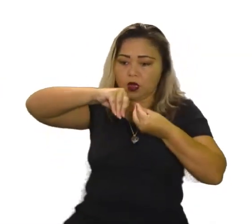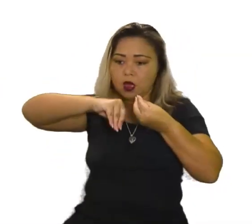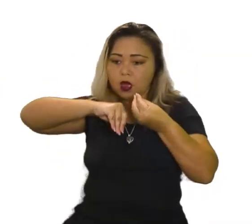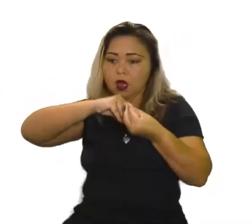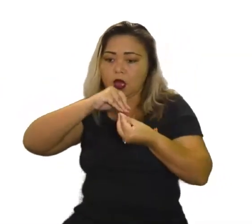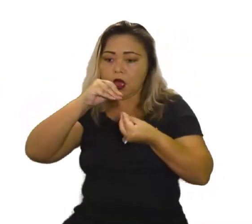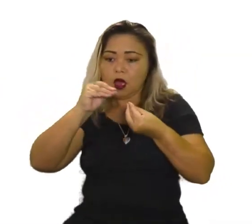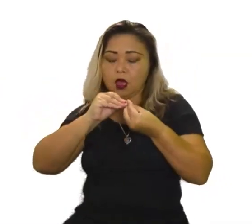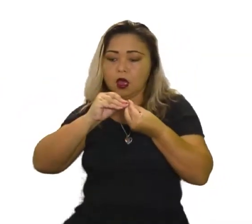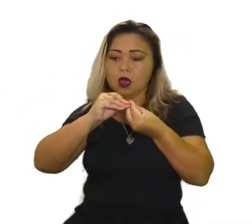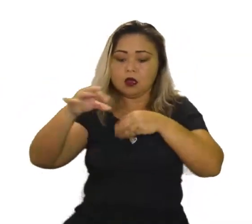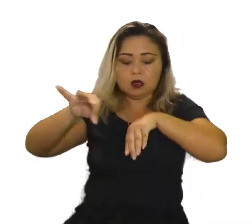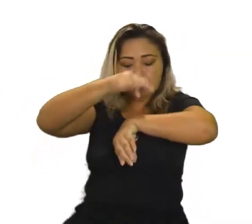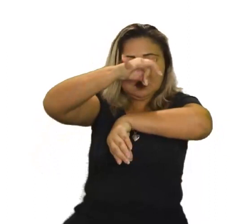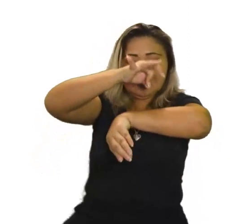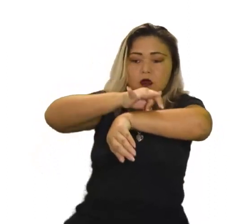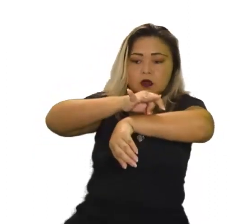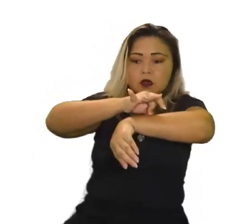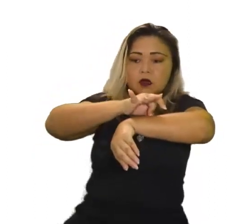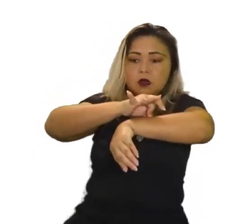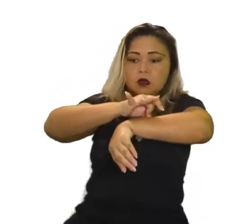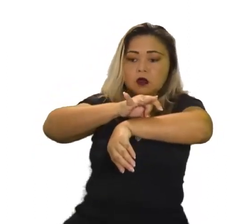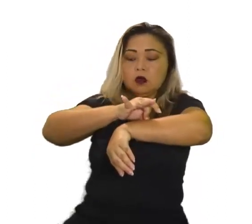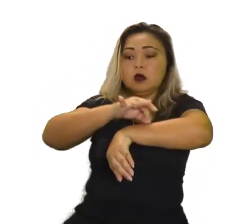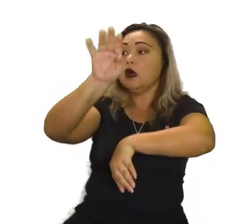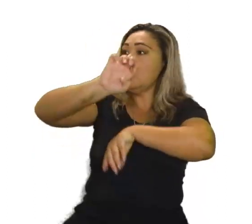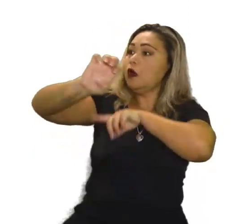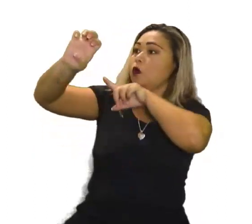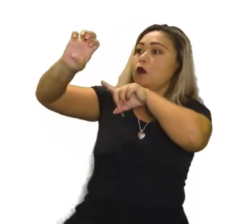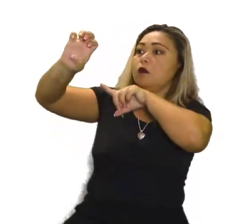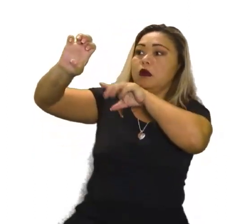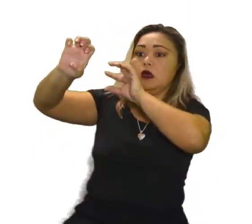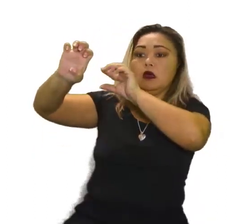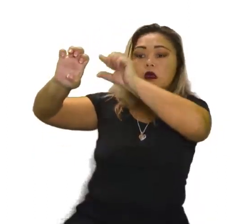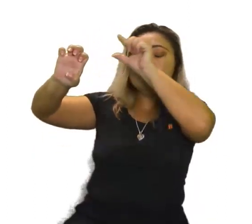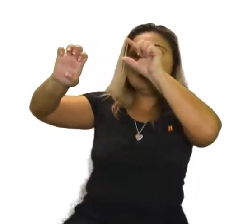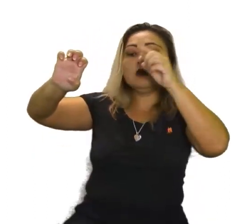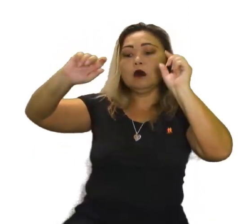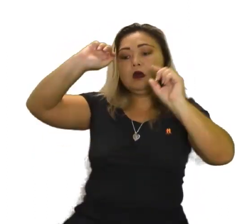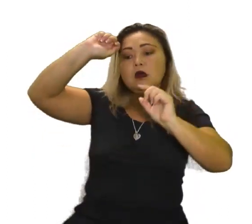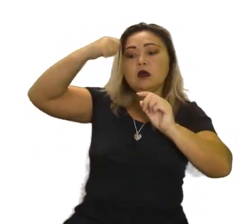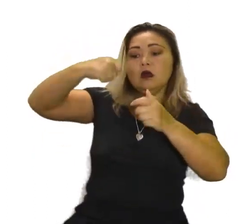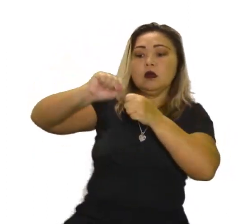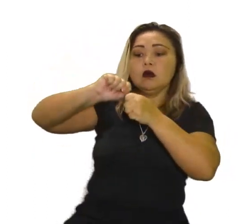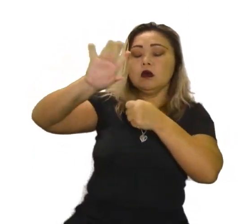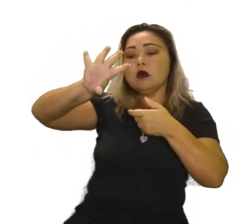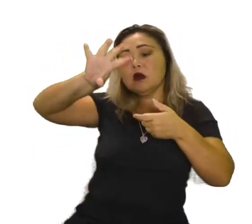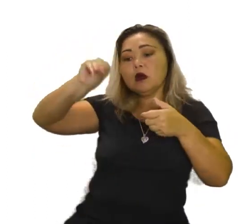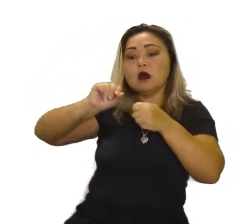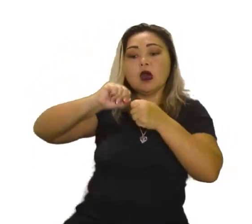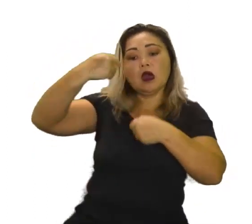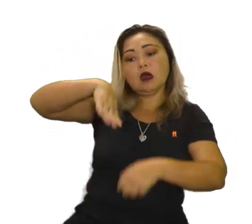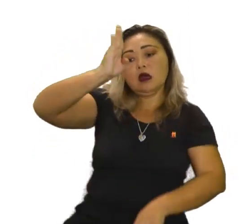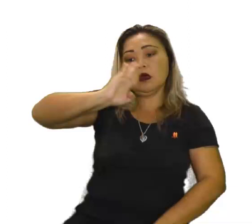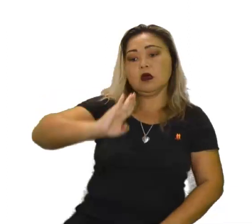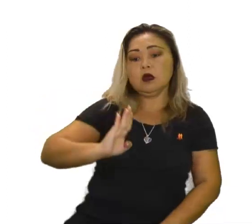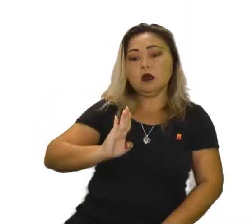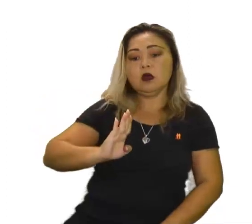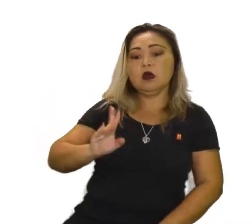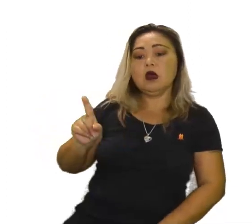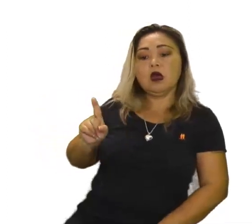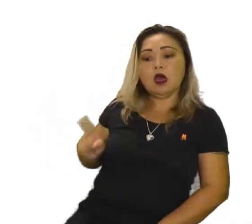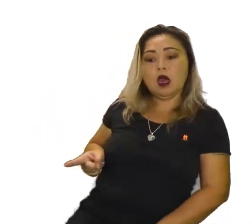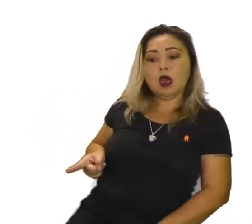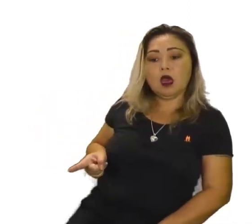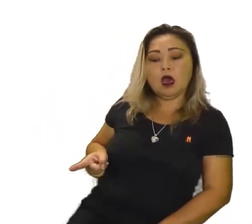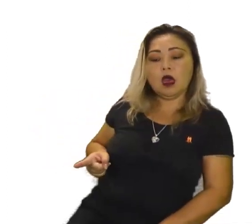entre as espécies de abelha europeia. A africana no Brasil é a mais conhecida como africanizada. É